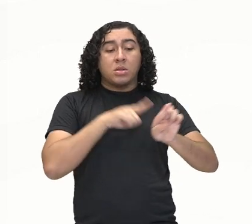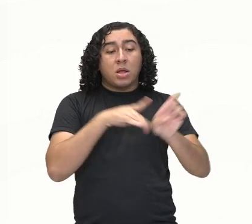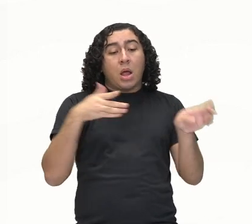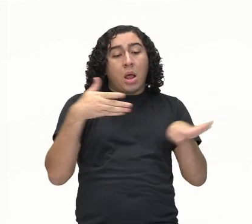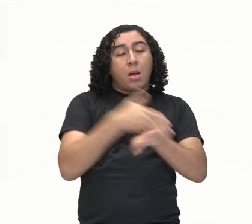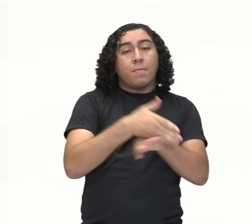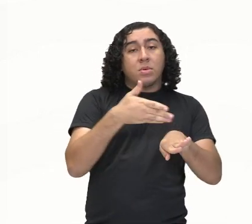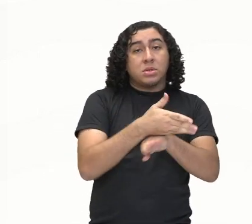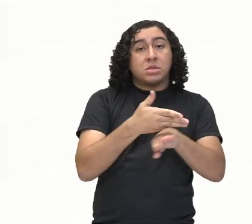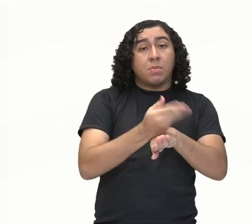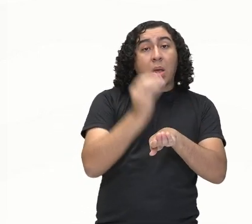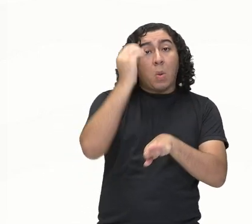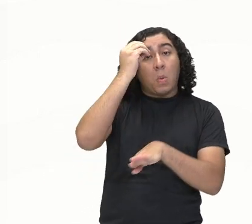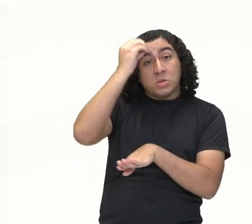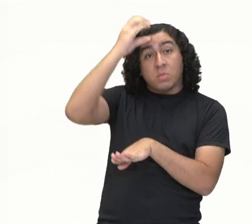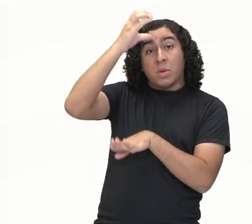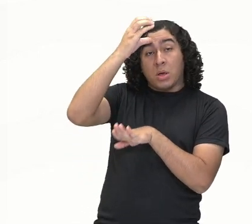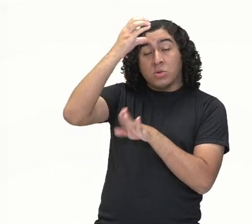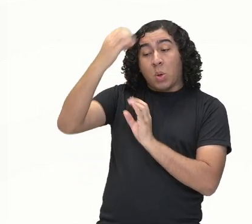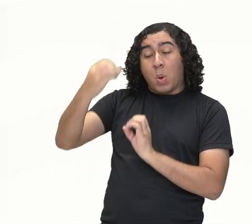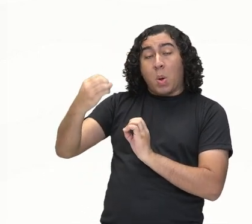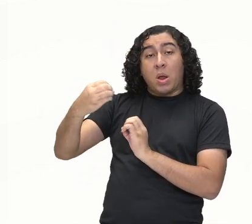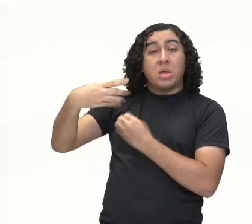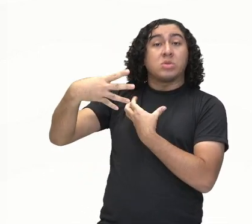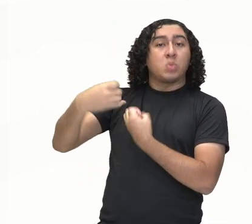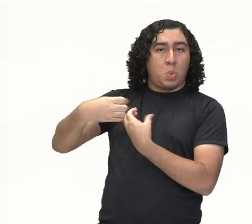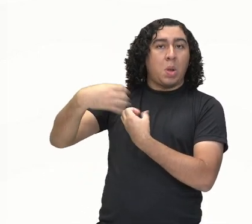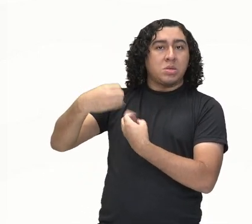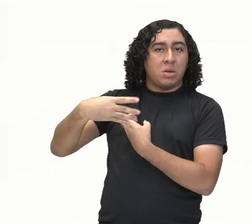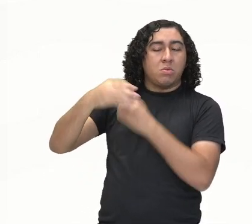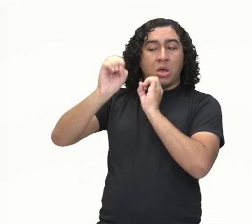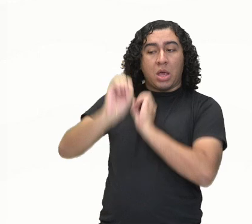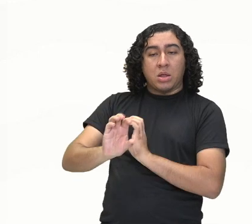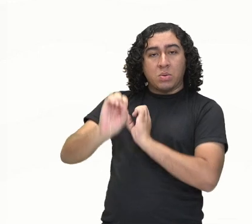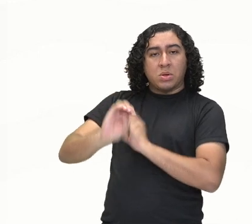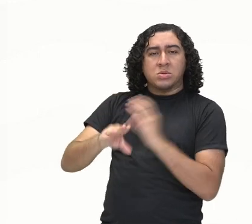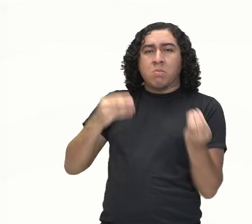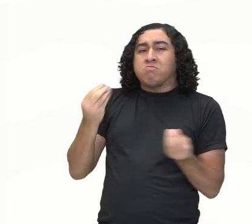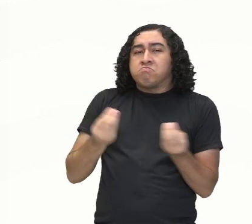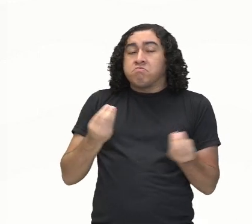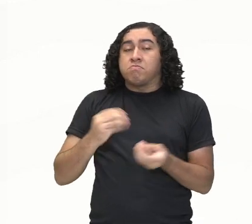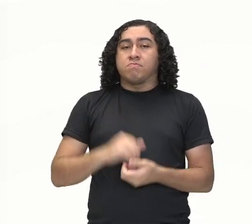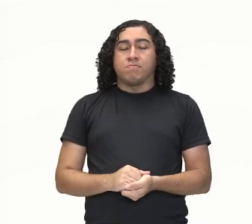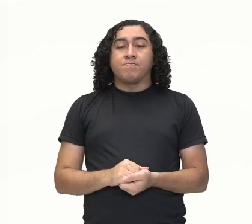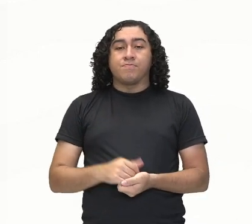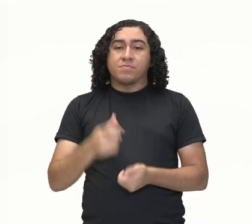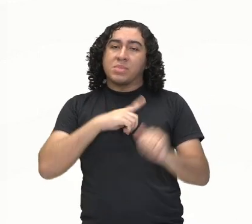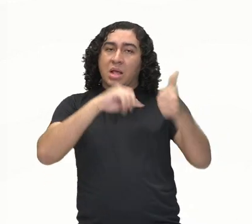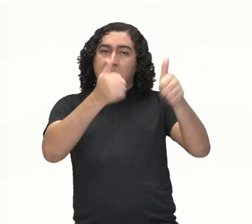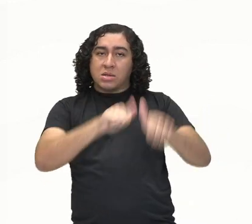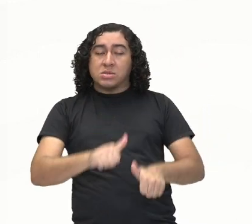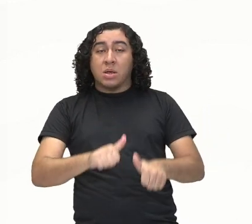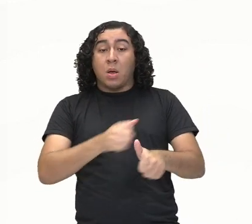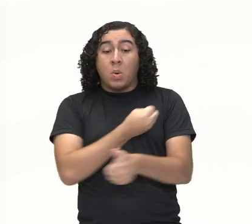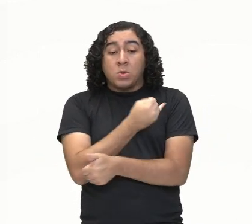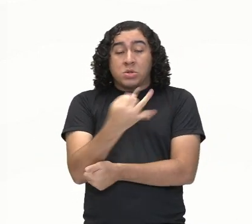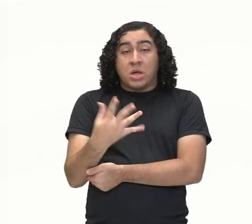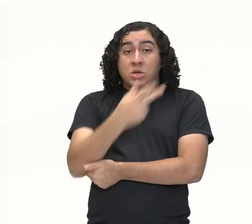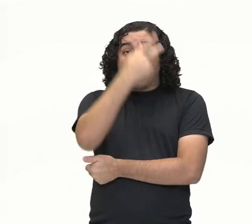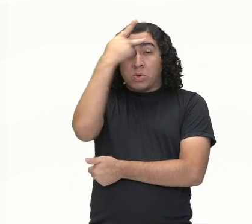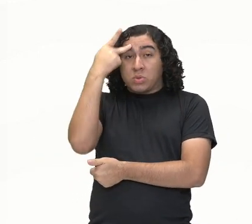seria a educação. E aí você vai analisar aqui os anos médios de estudo e